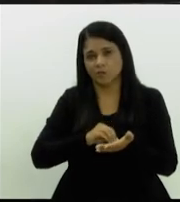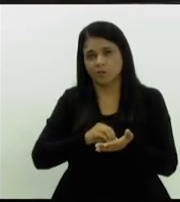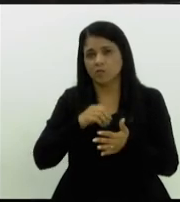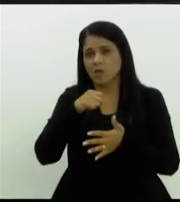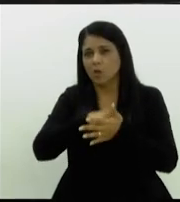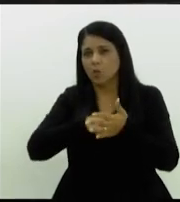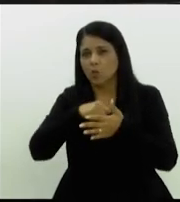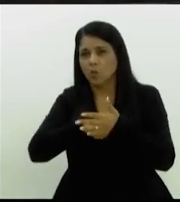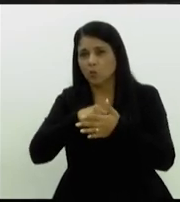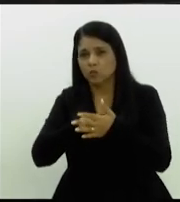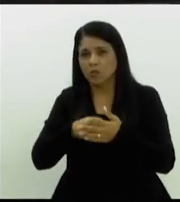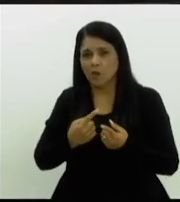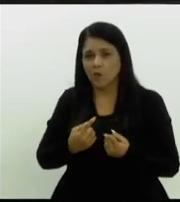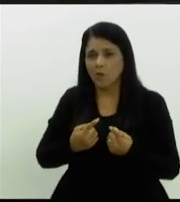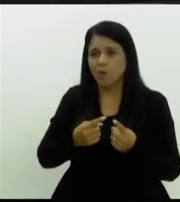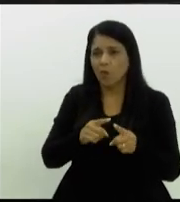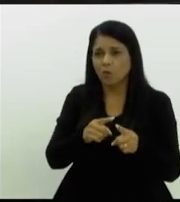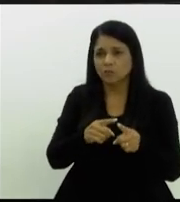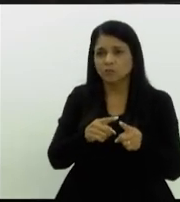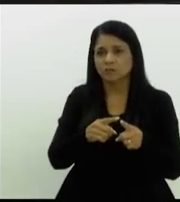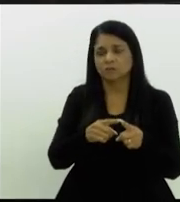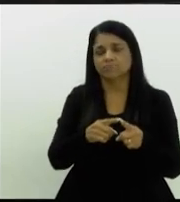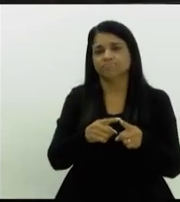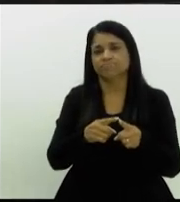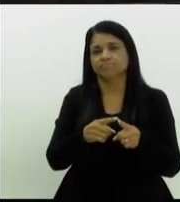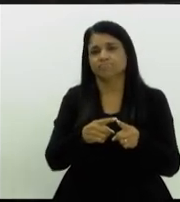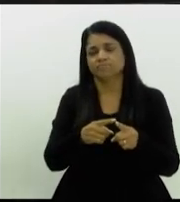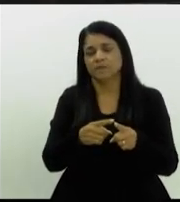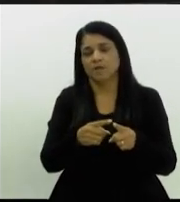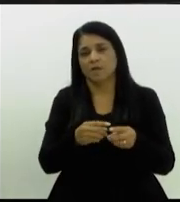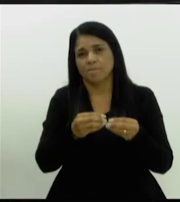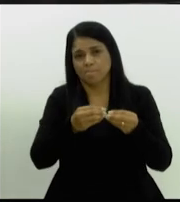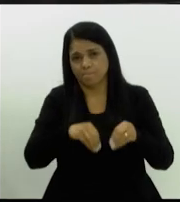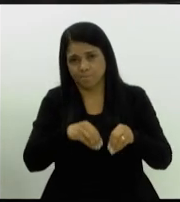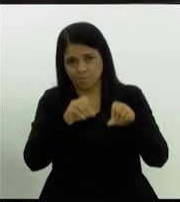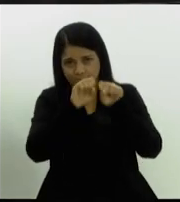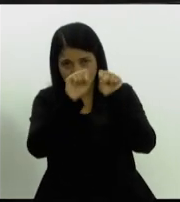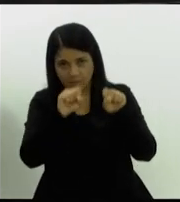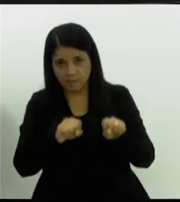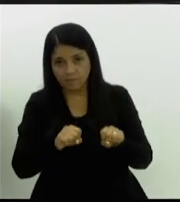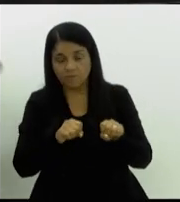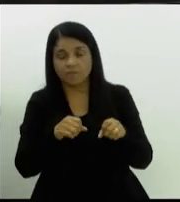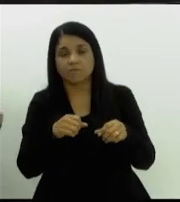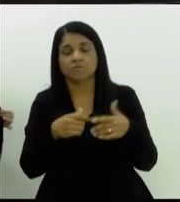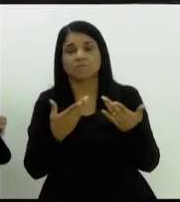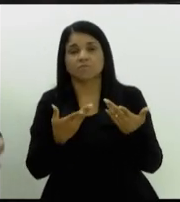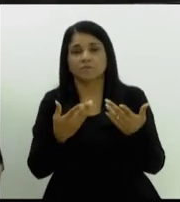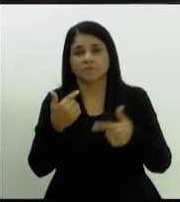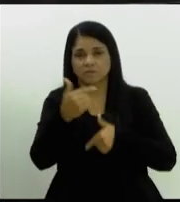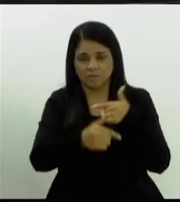luta contra a precarização do trabalho. Existem cidades onde